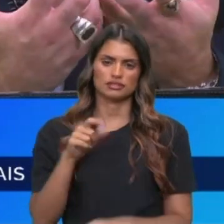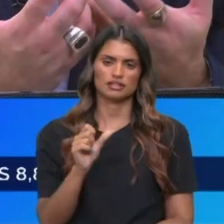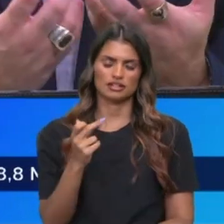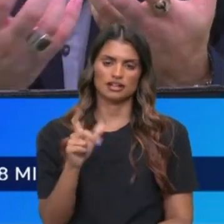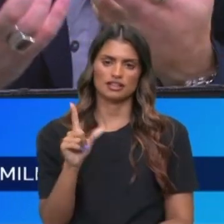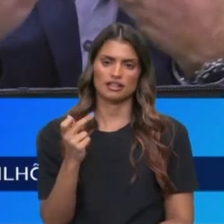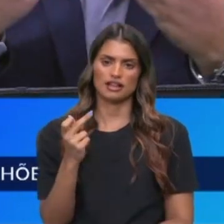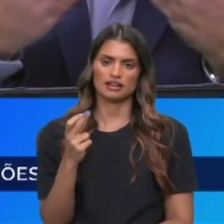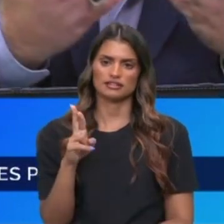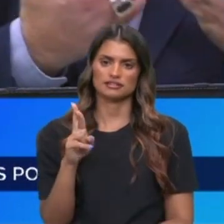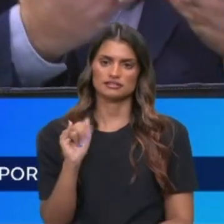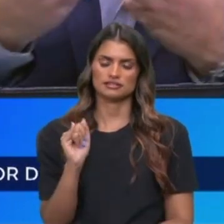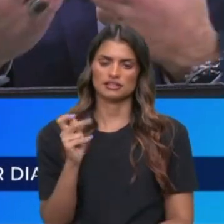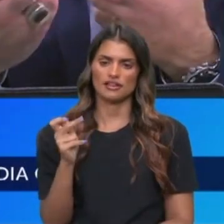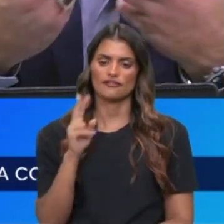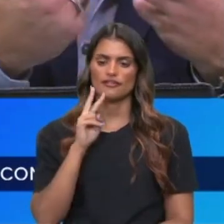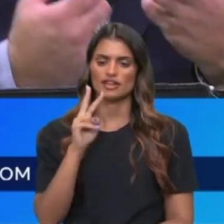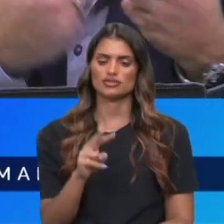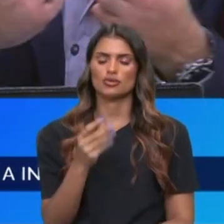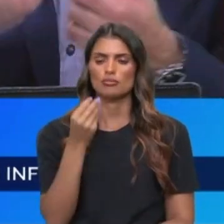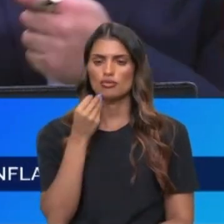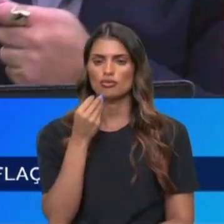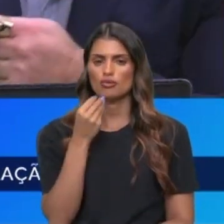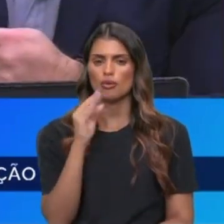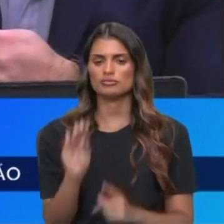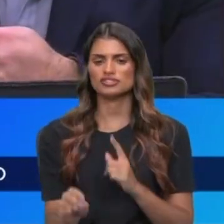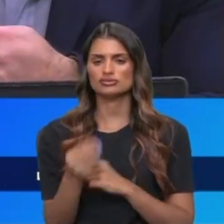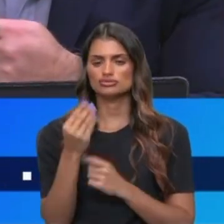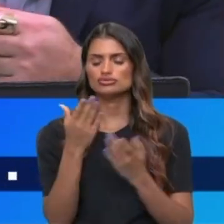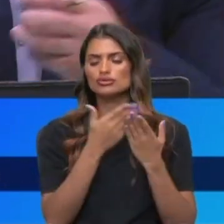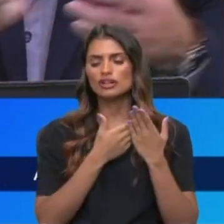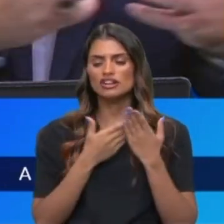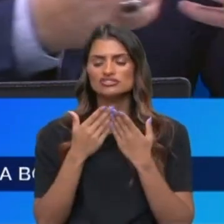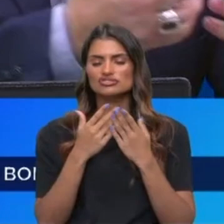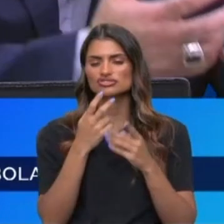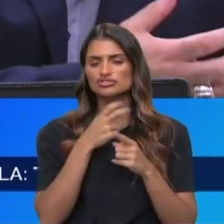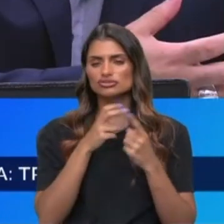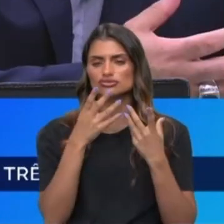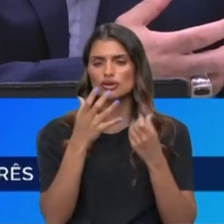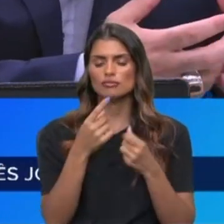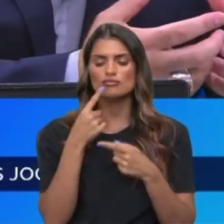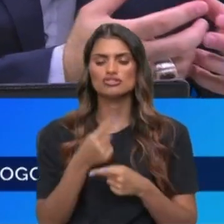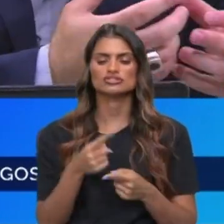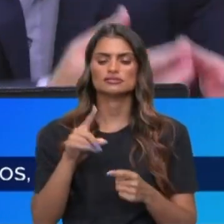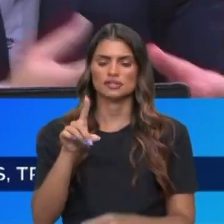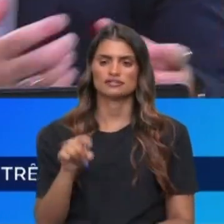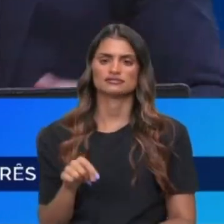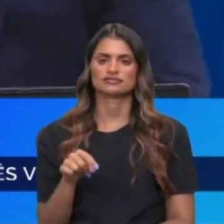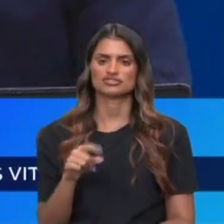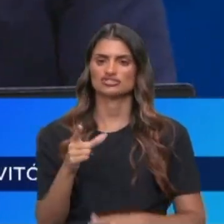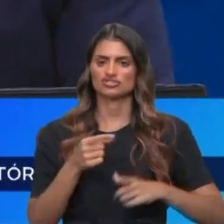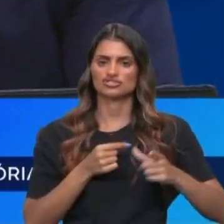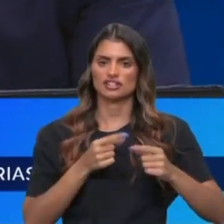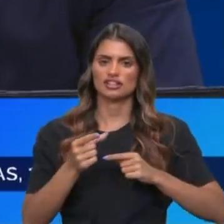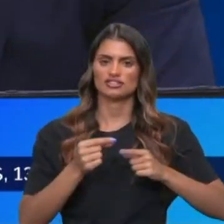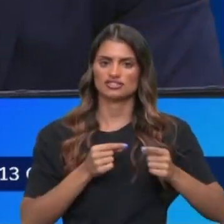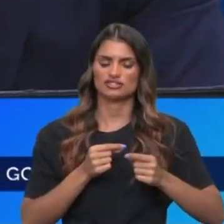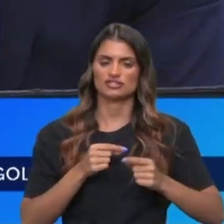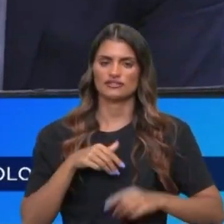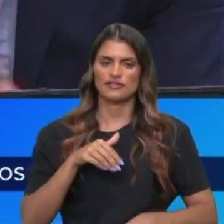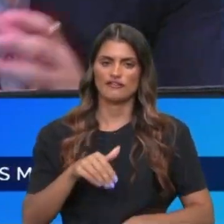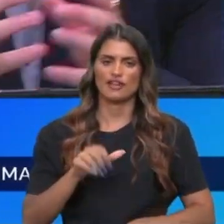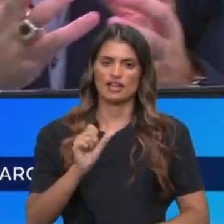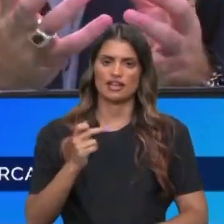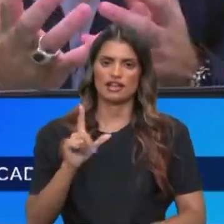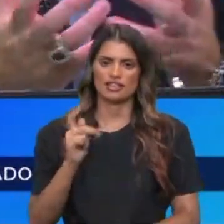Andrómeda. Portanto, repara como é que um instrumento desenhado para estudar energia escura mostra-nos também estrelas que estão a caminho da galáxia